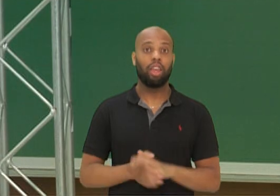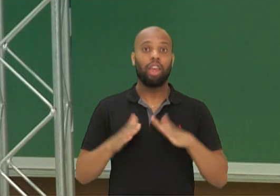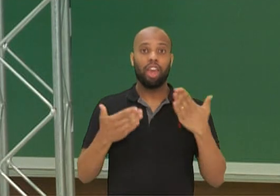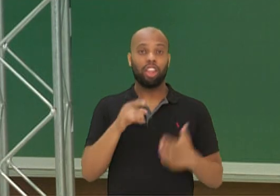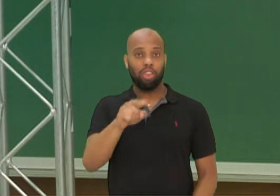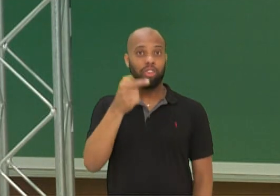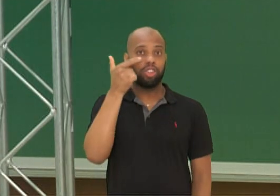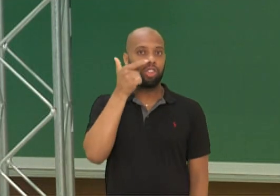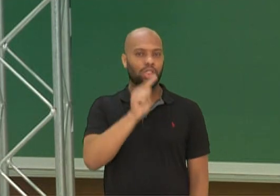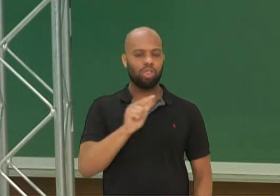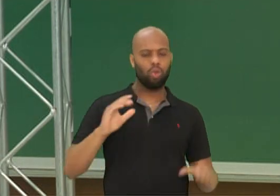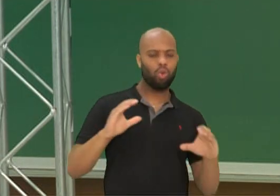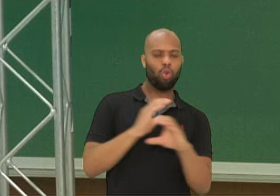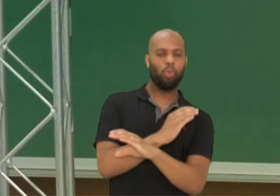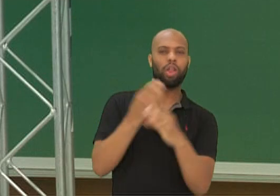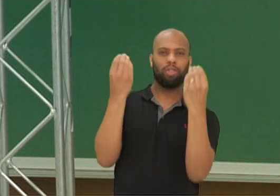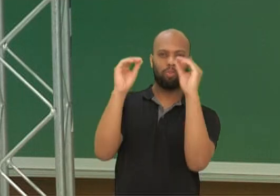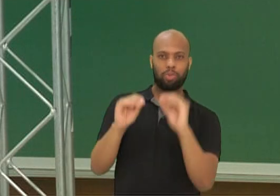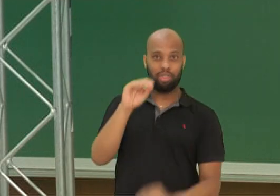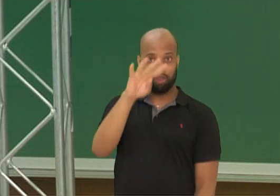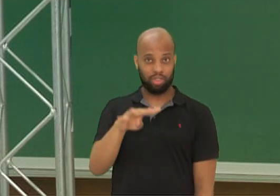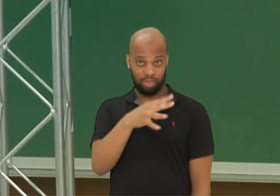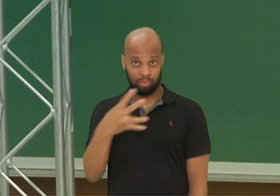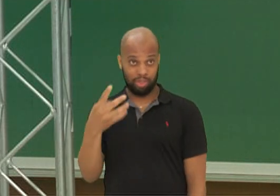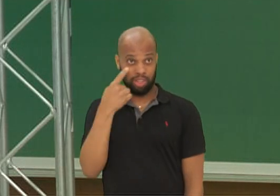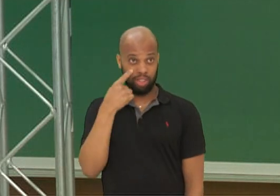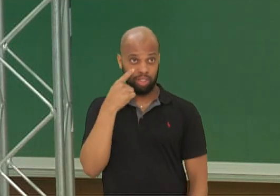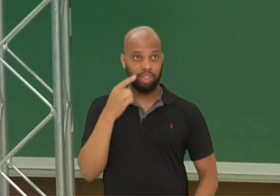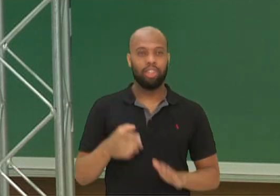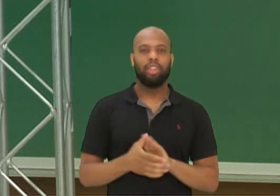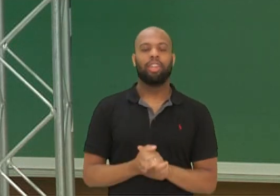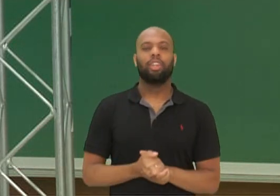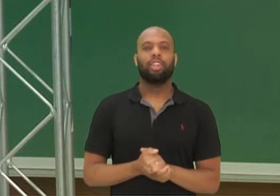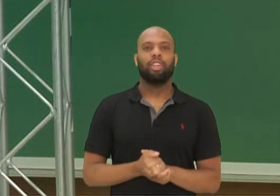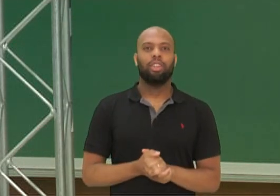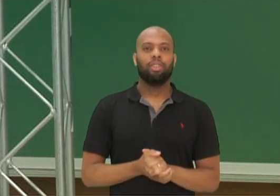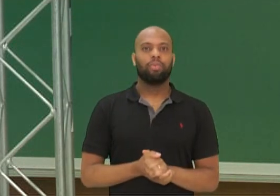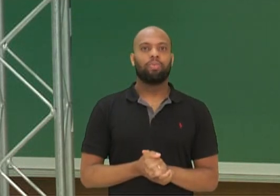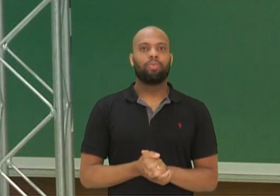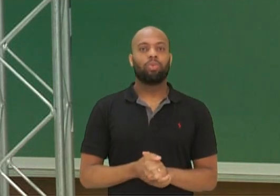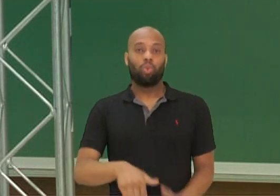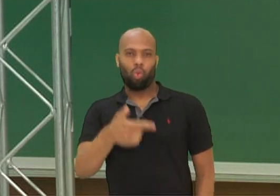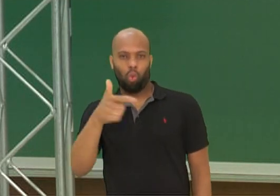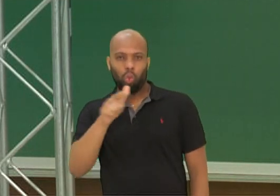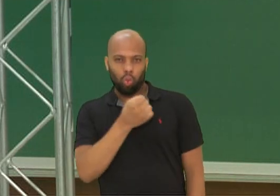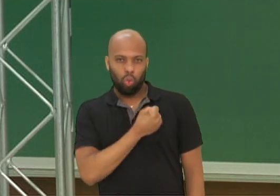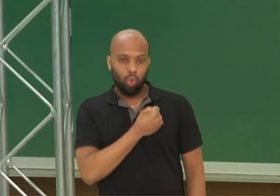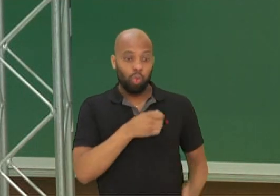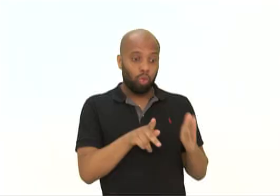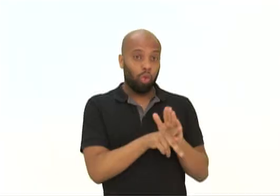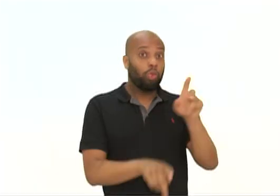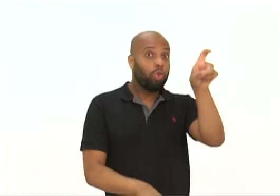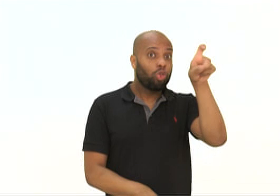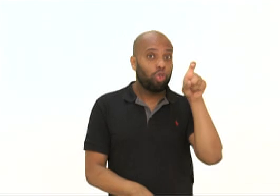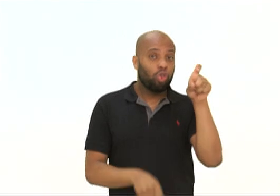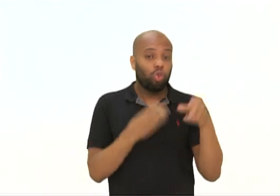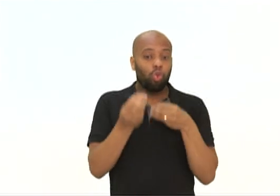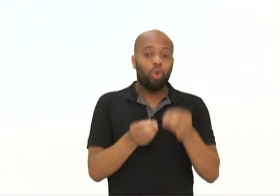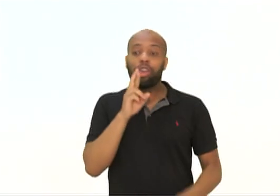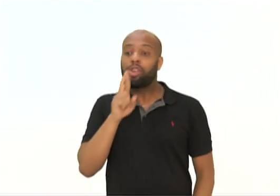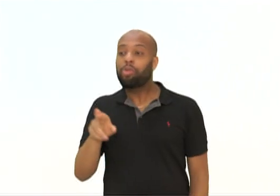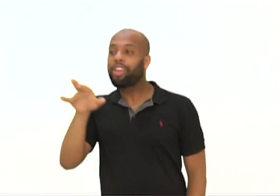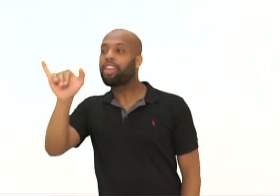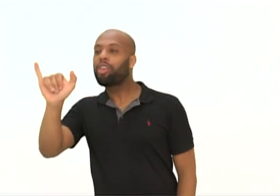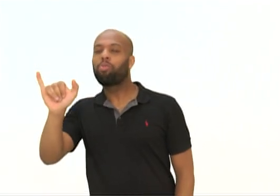E aí, conseguiu completar a nossa tabela? Olha só, para os outros valores de x, como é que ficaram os nossos valores